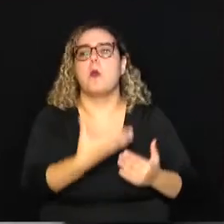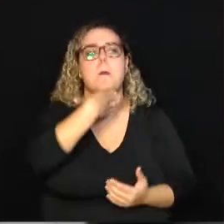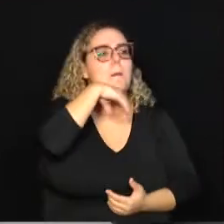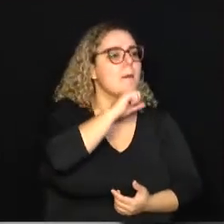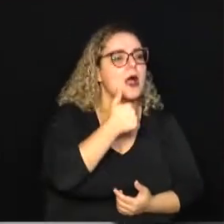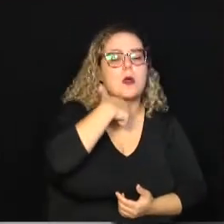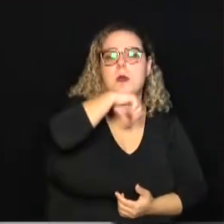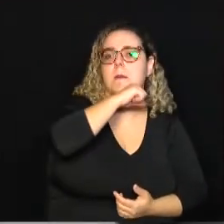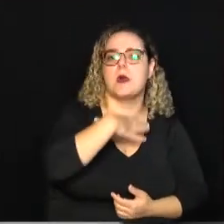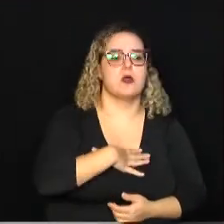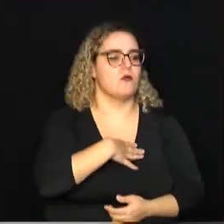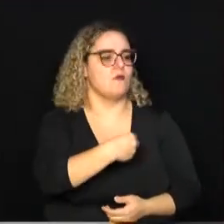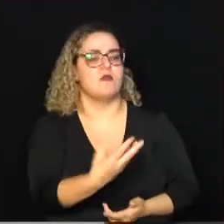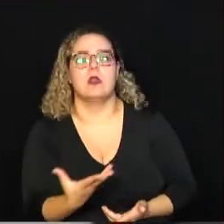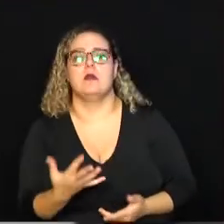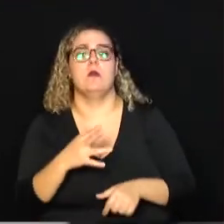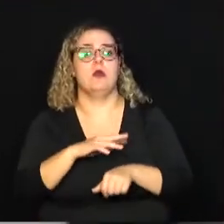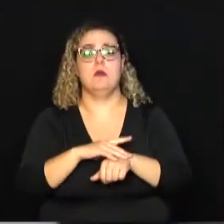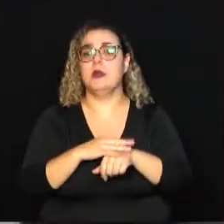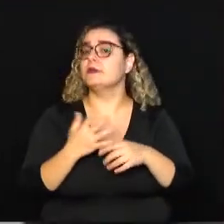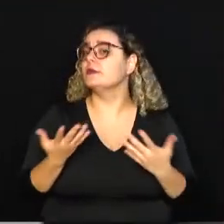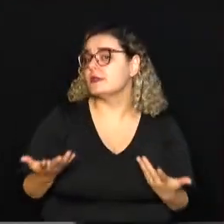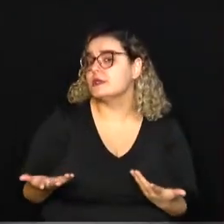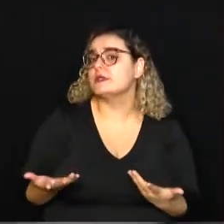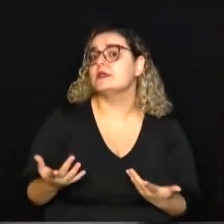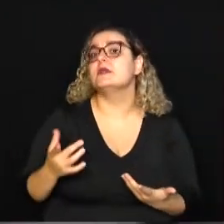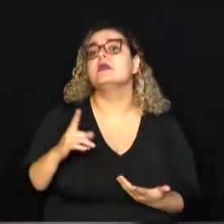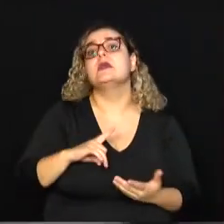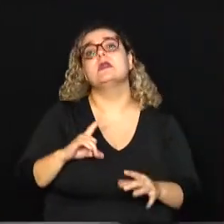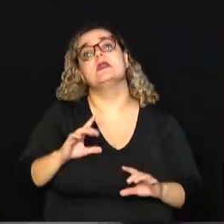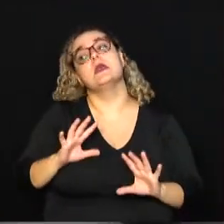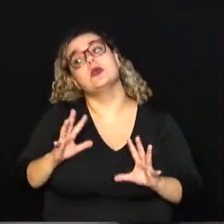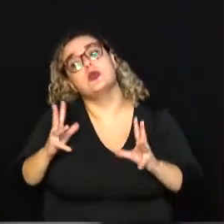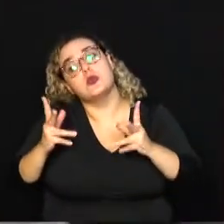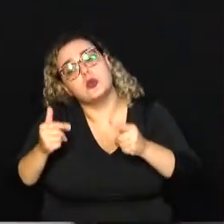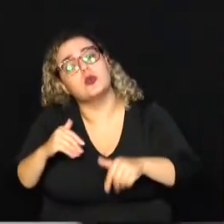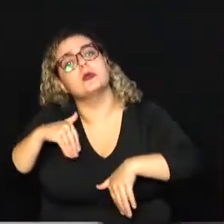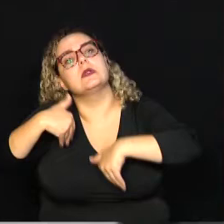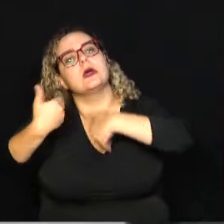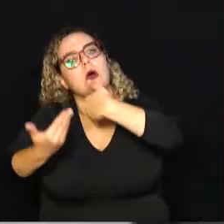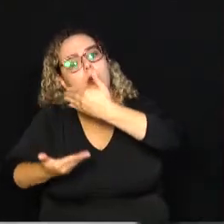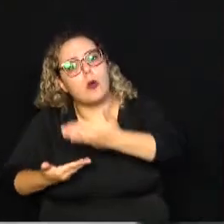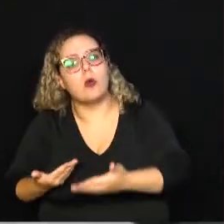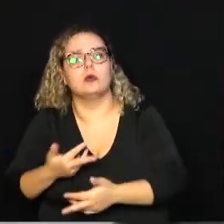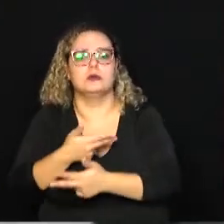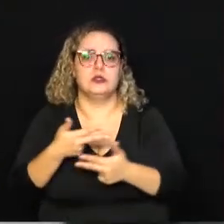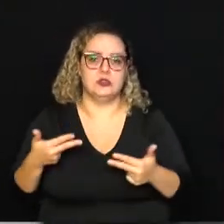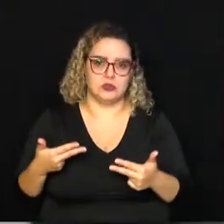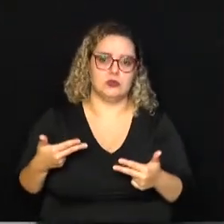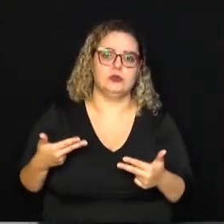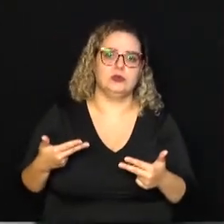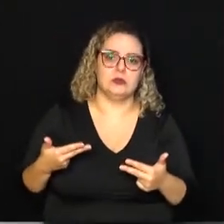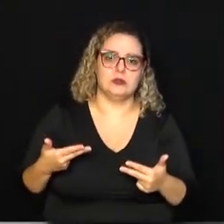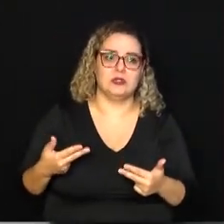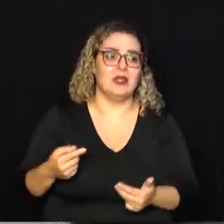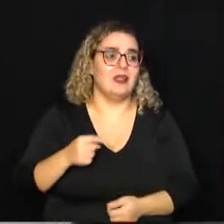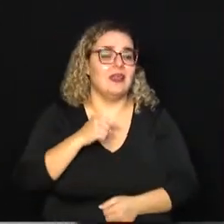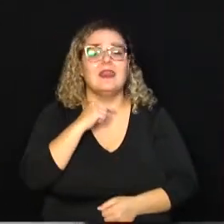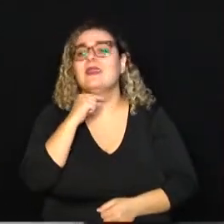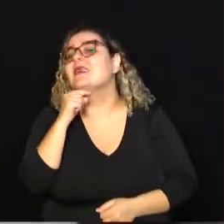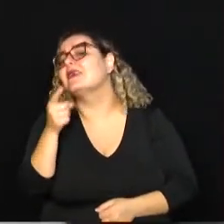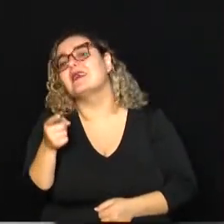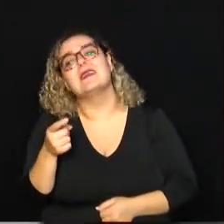um filho para essa doença, né? E existe toda essa outra dimensão terrível também, né, que acomete. Então, ninguém está achando